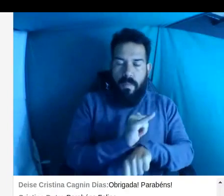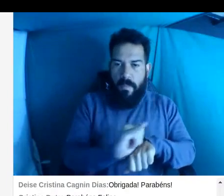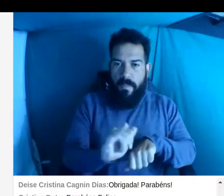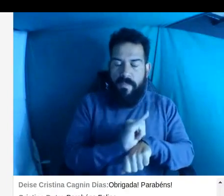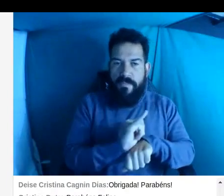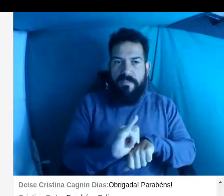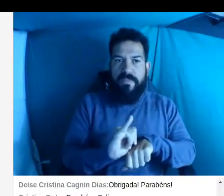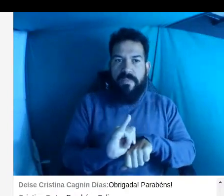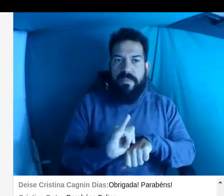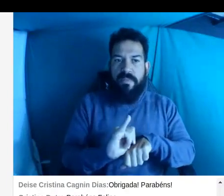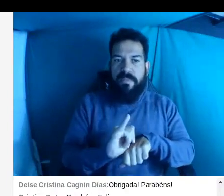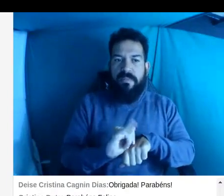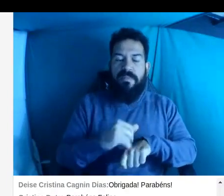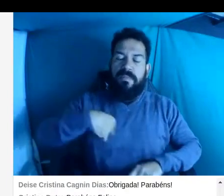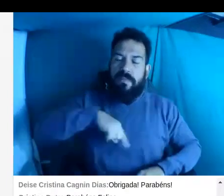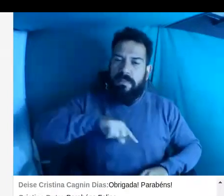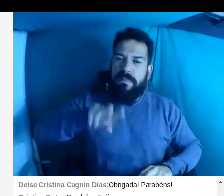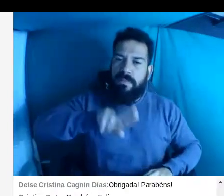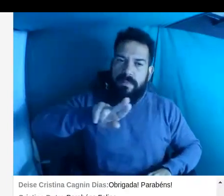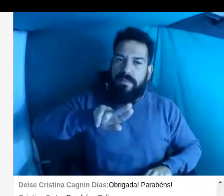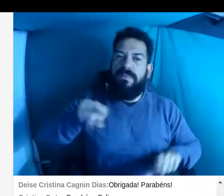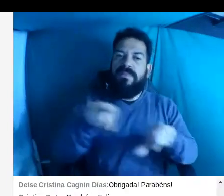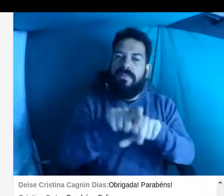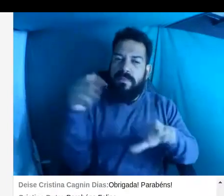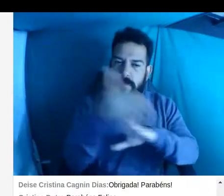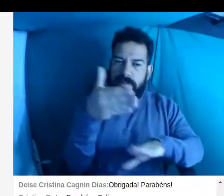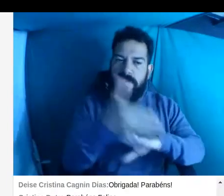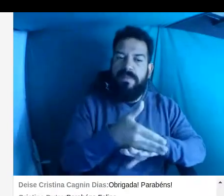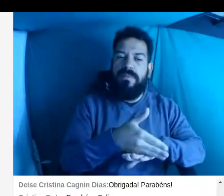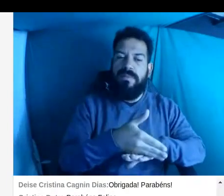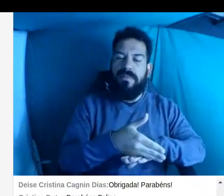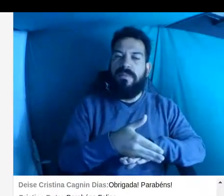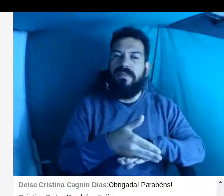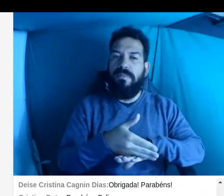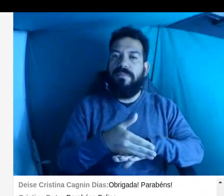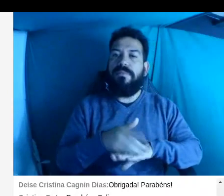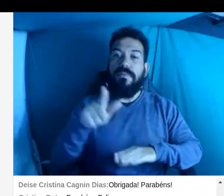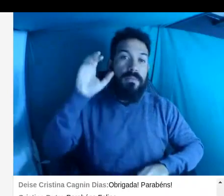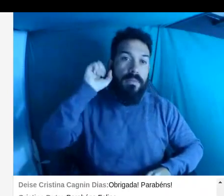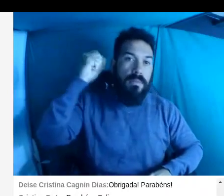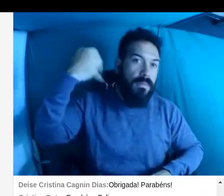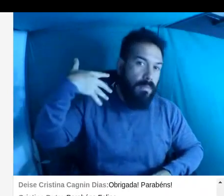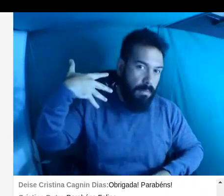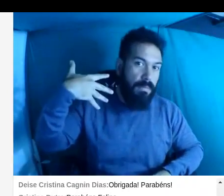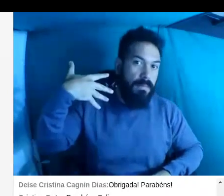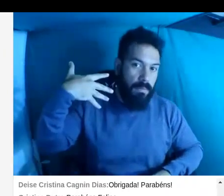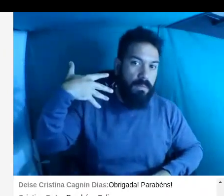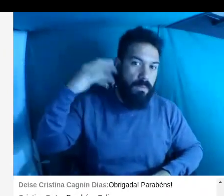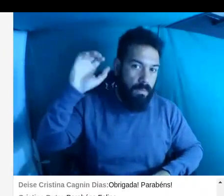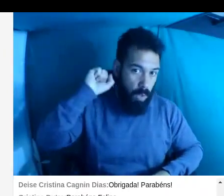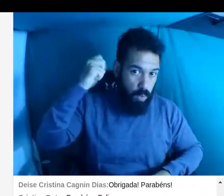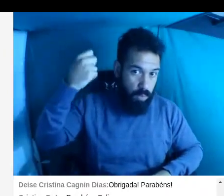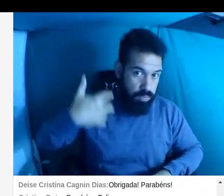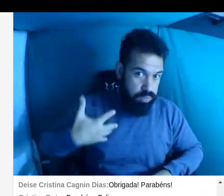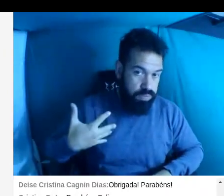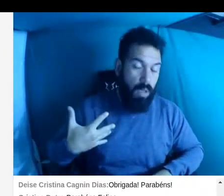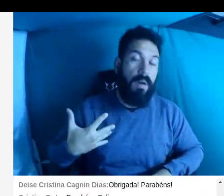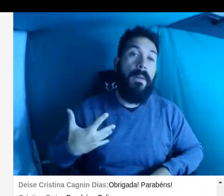de nós falarmos e de nós participarmos da audiodescrição. E